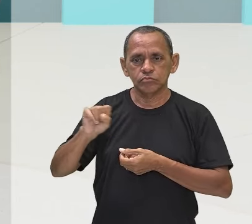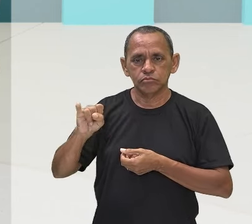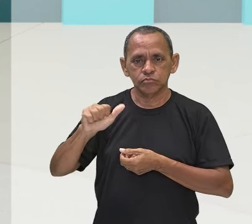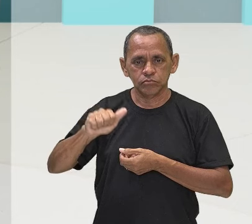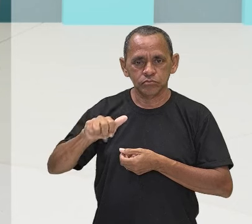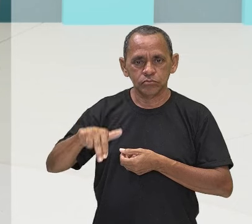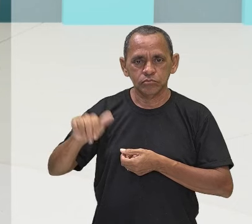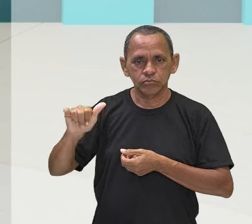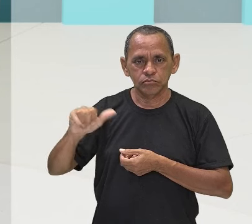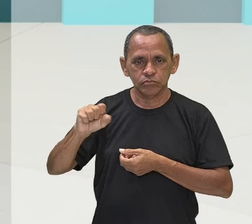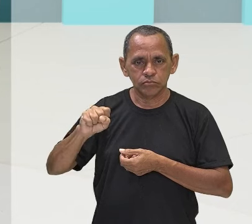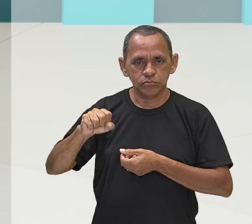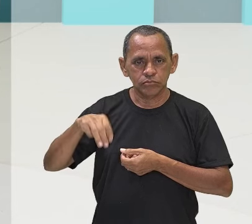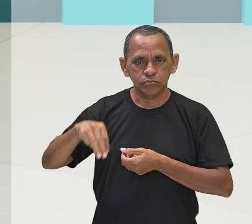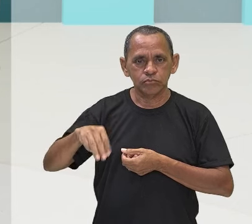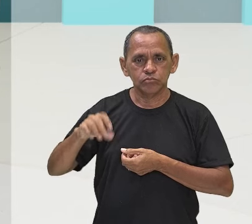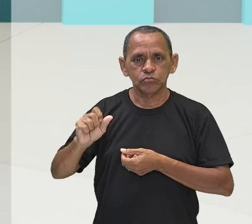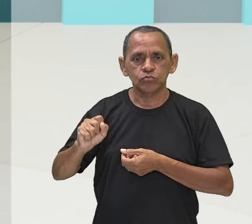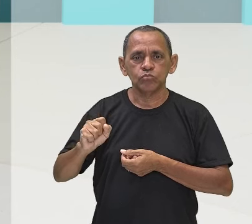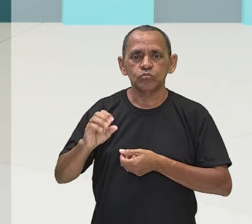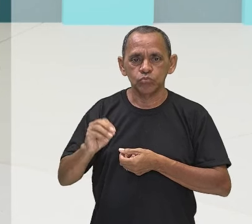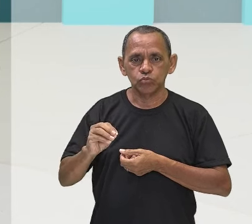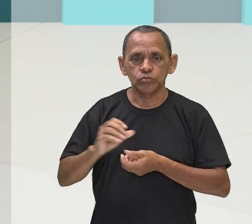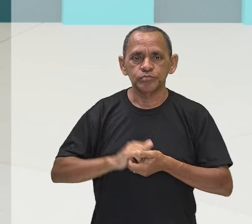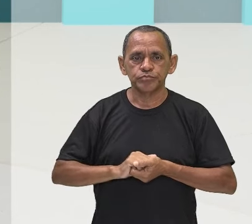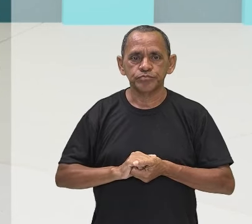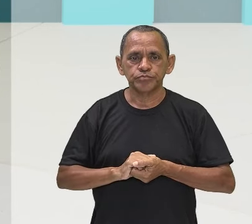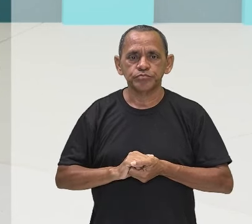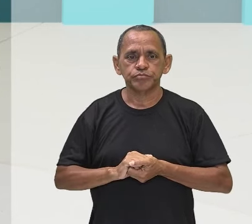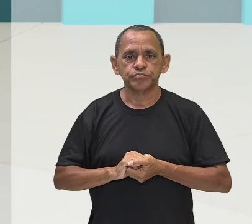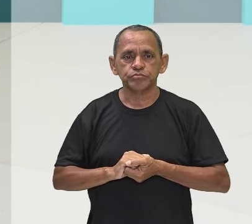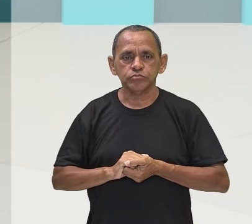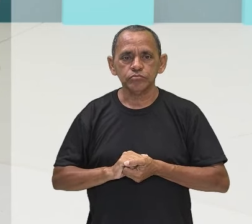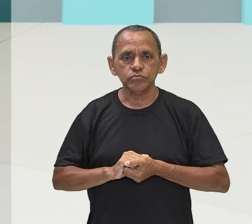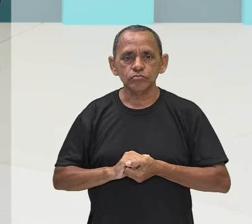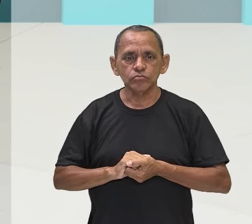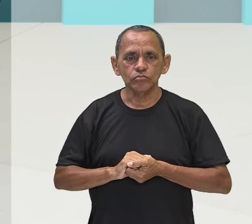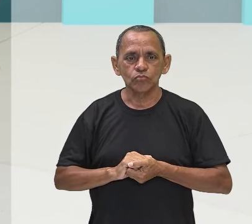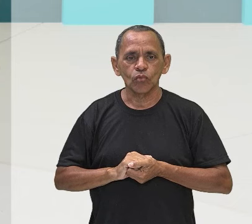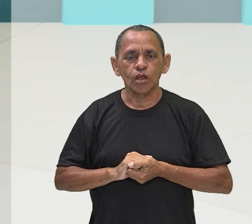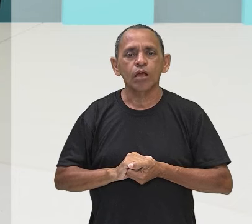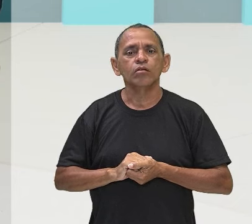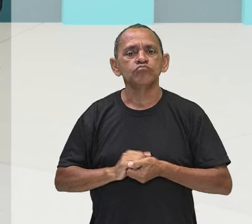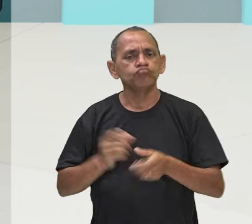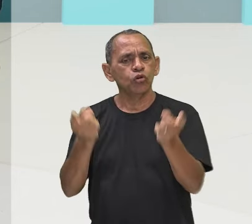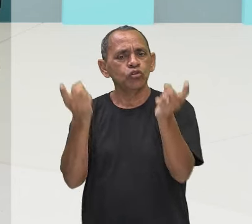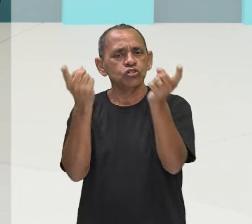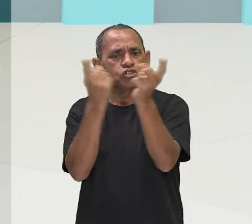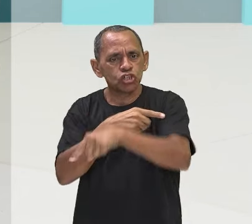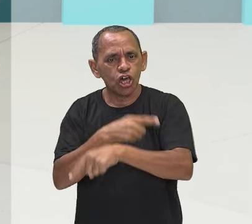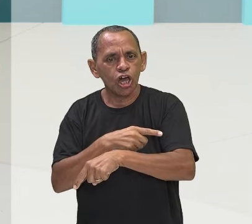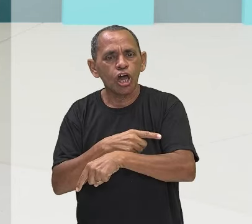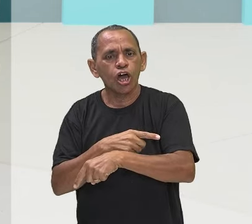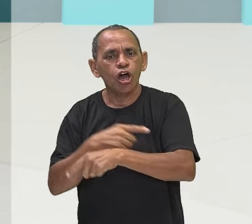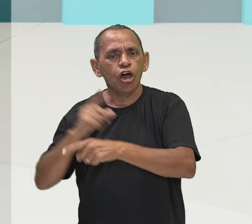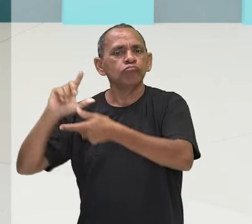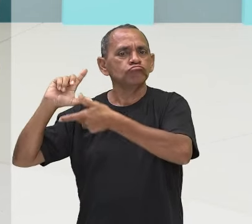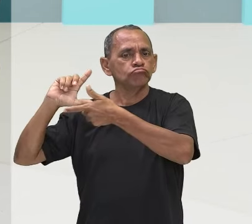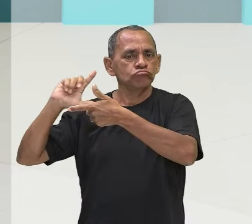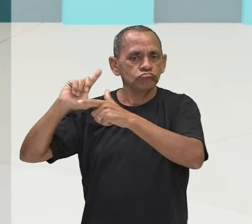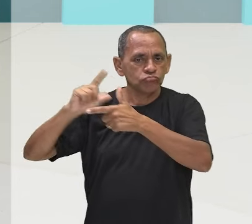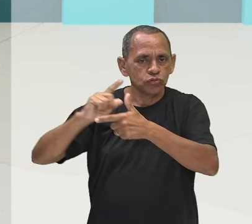é oposição radical. Você sabe o que é radical? Aquele ódio, digamos assim, não quero mesmo de